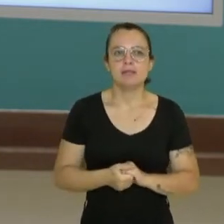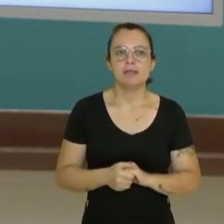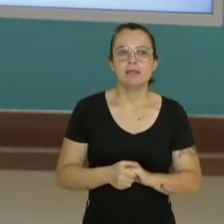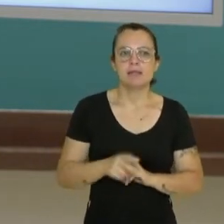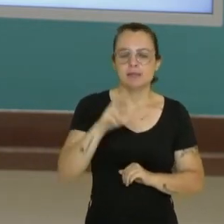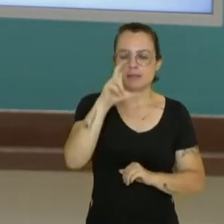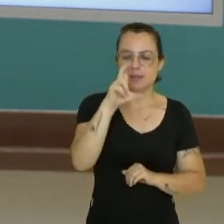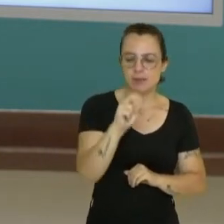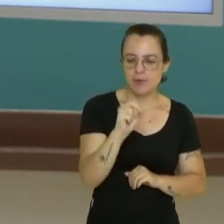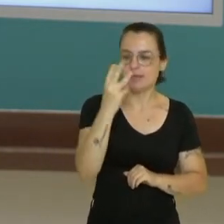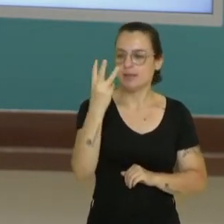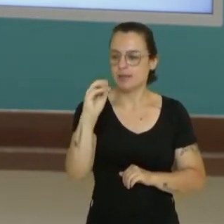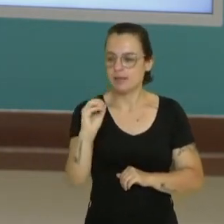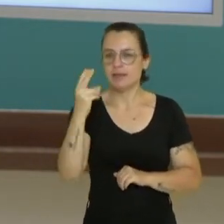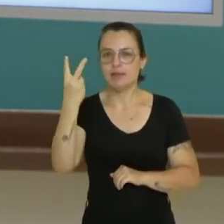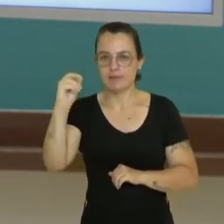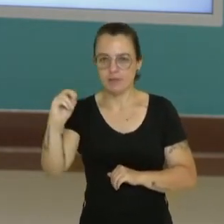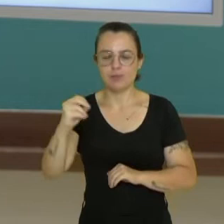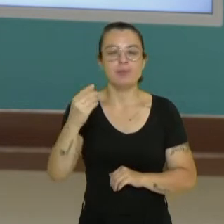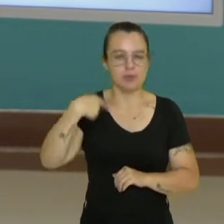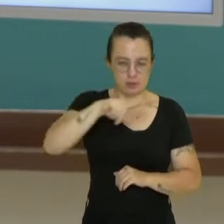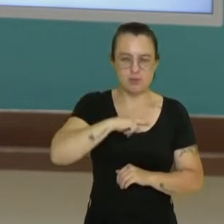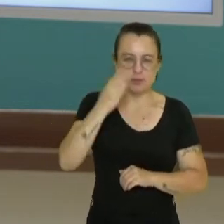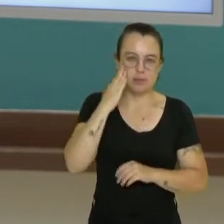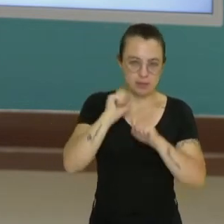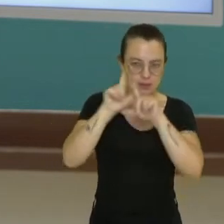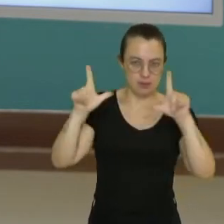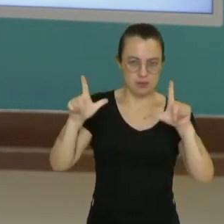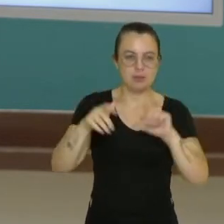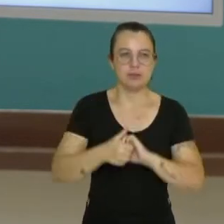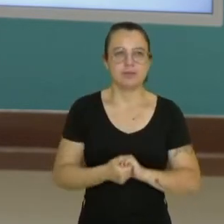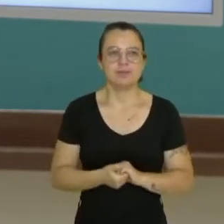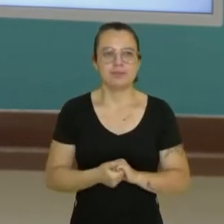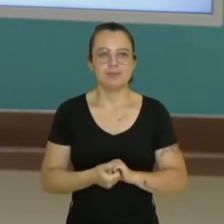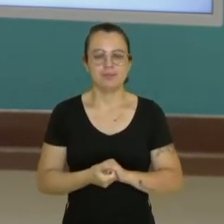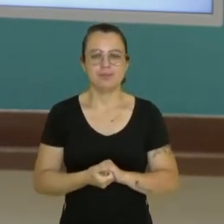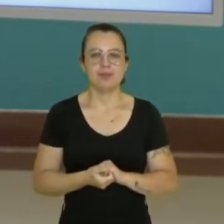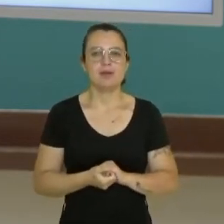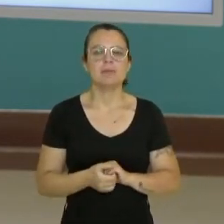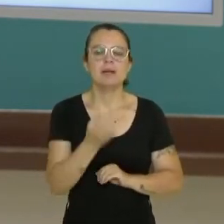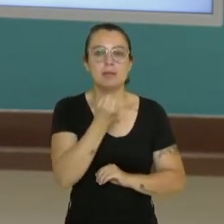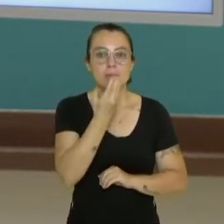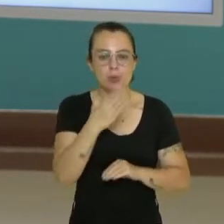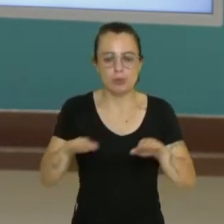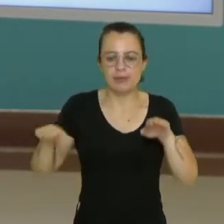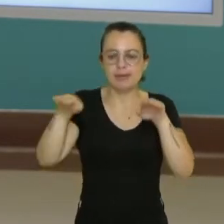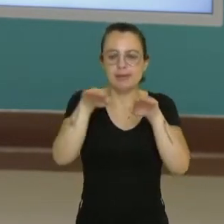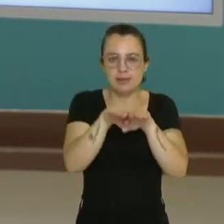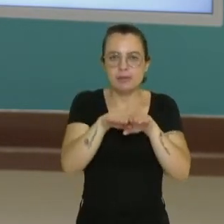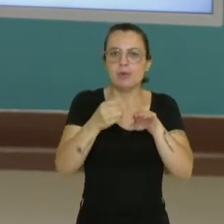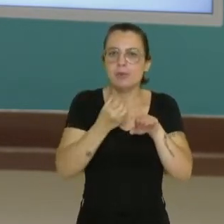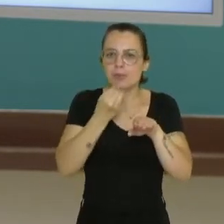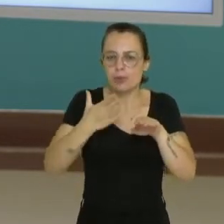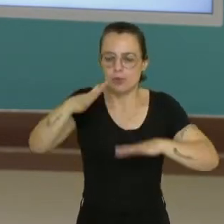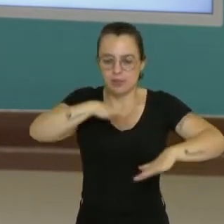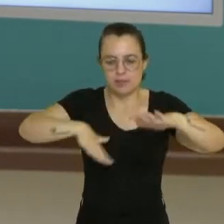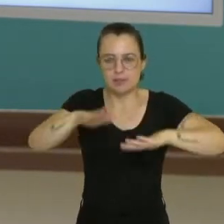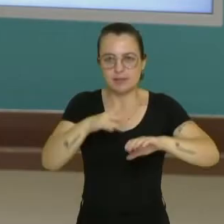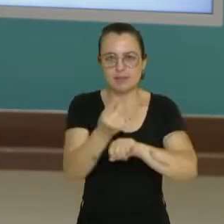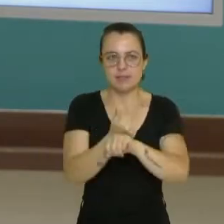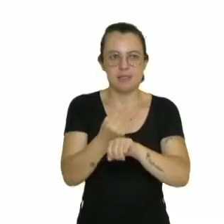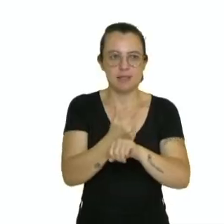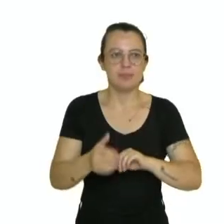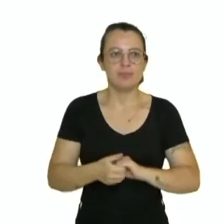50, 30 e 20. Vamos entender ele? Que ele é bem interessante para você conseguir um bom equilíbrio e uma boa organização